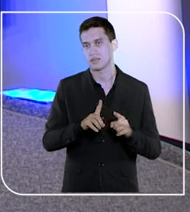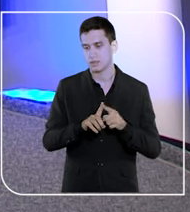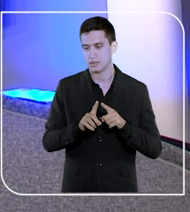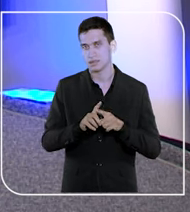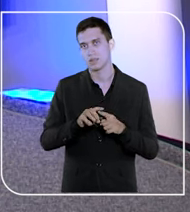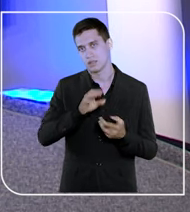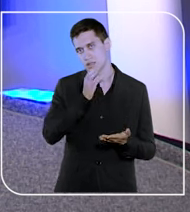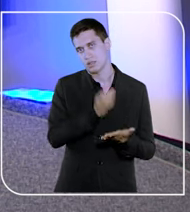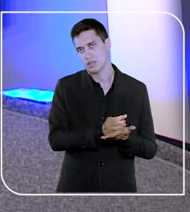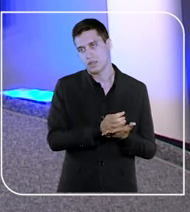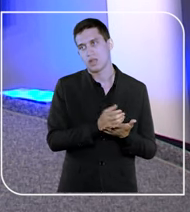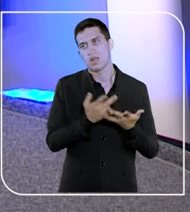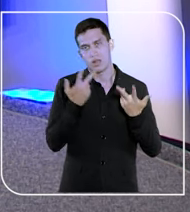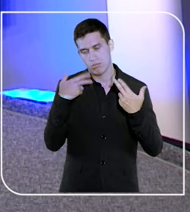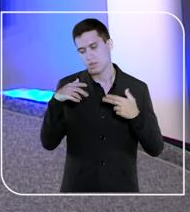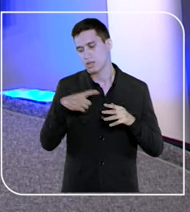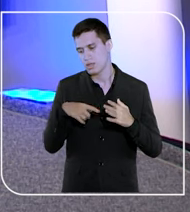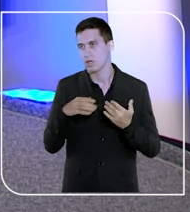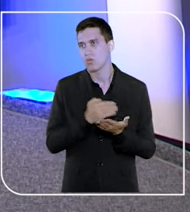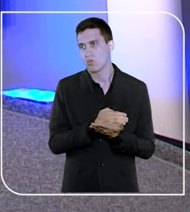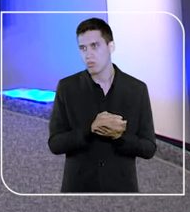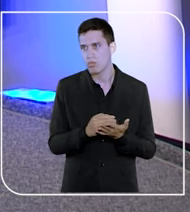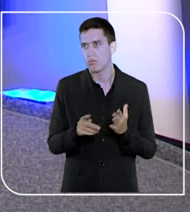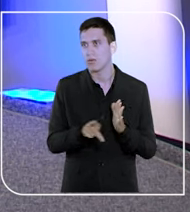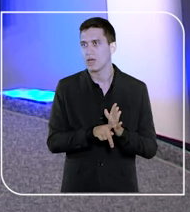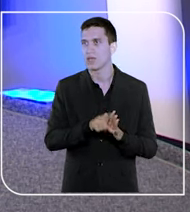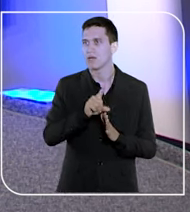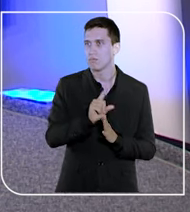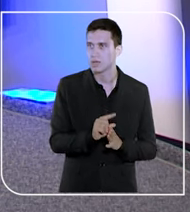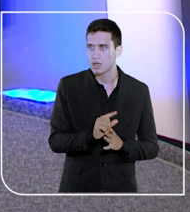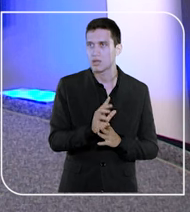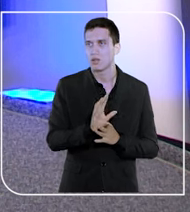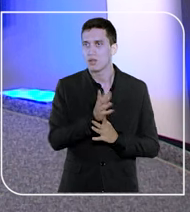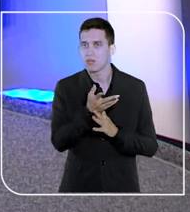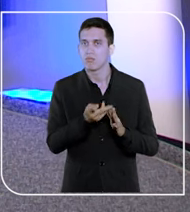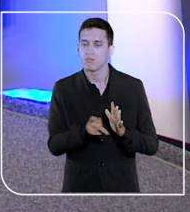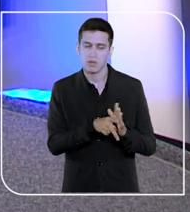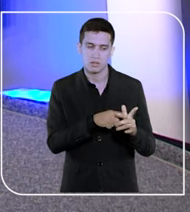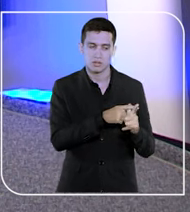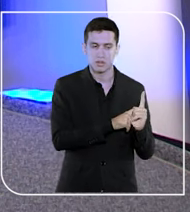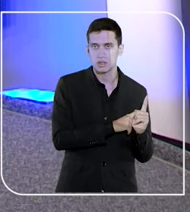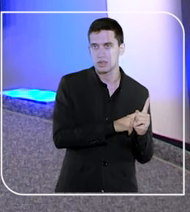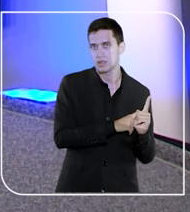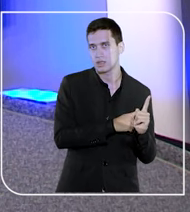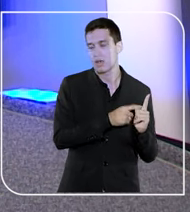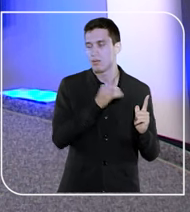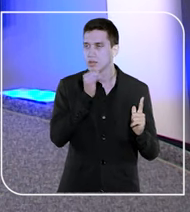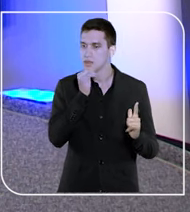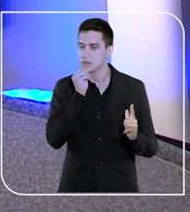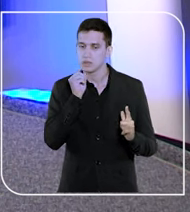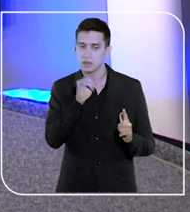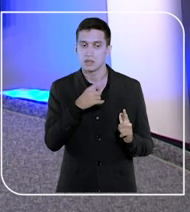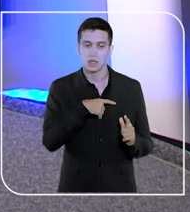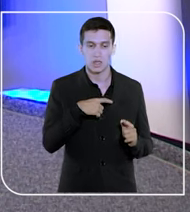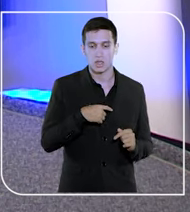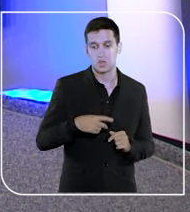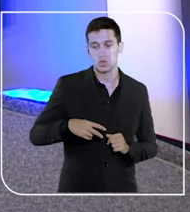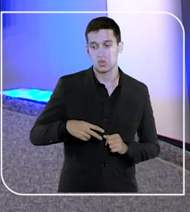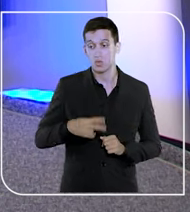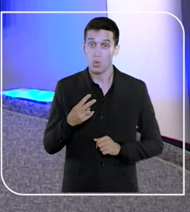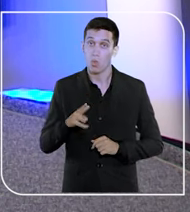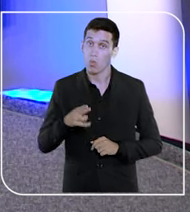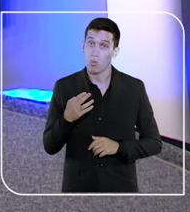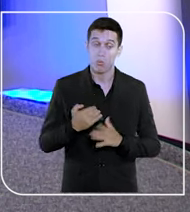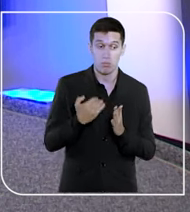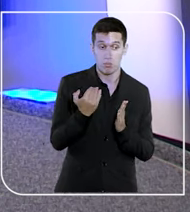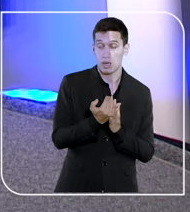né? Muito embora exista o princípio da menor onerosidade para o devedor, ou seja, se eu tenho duas ou mais formas de satisfazer